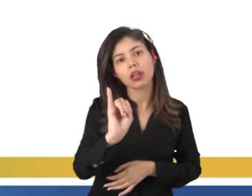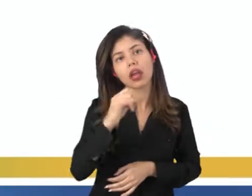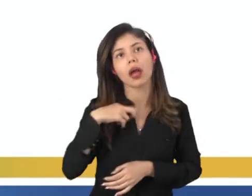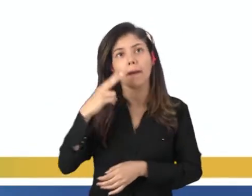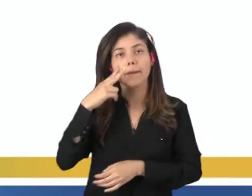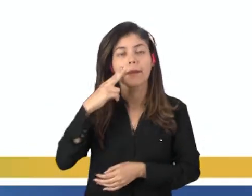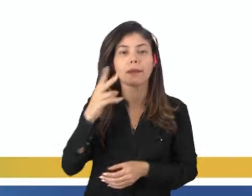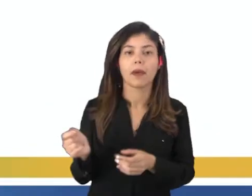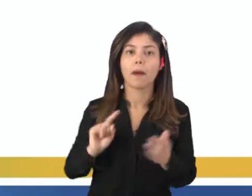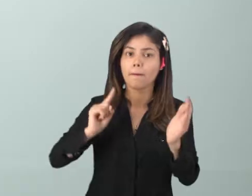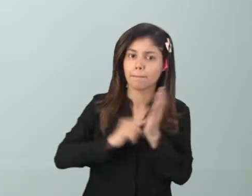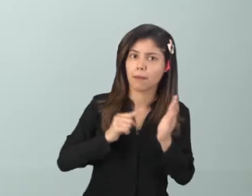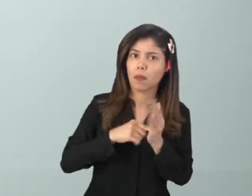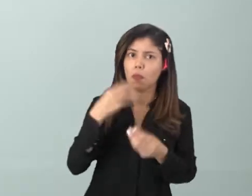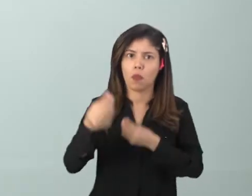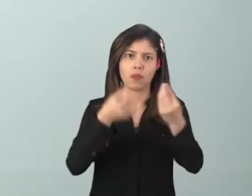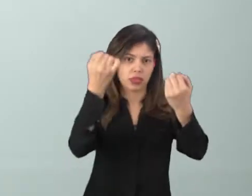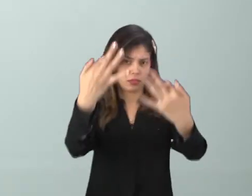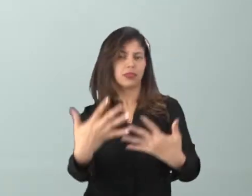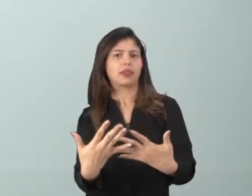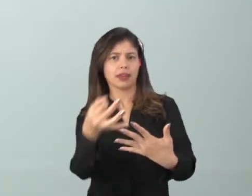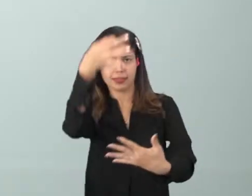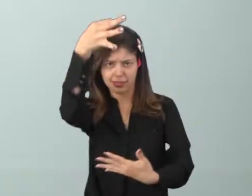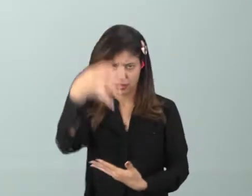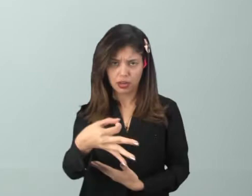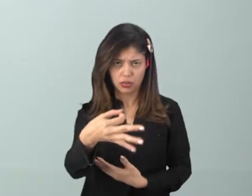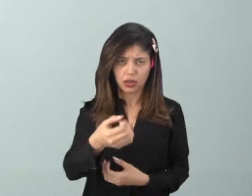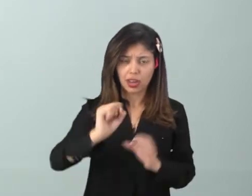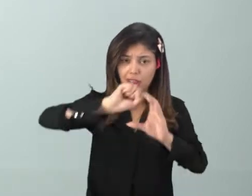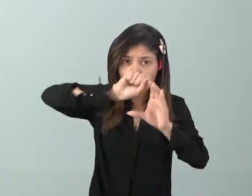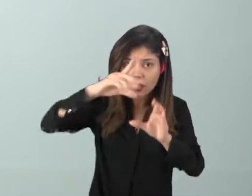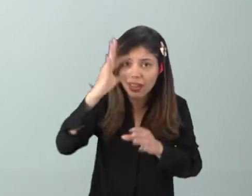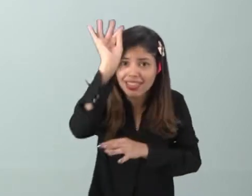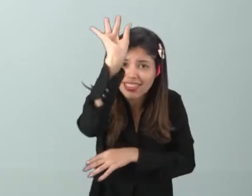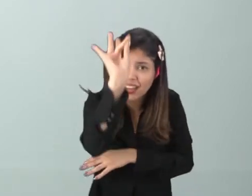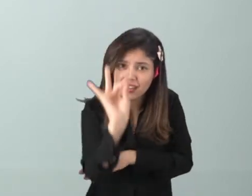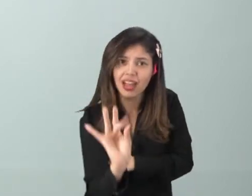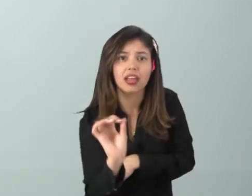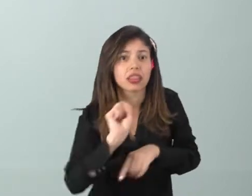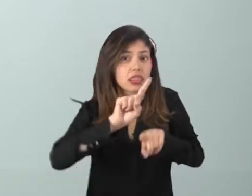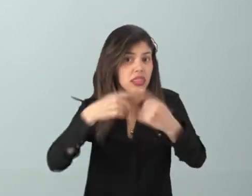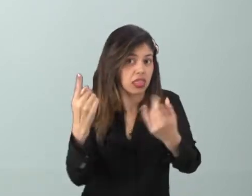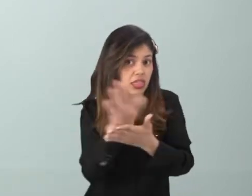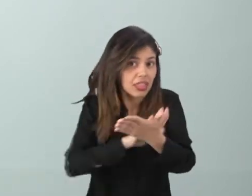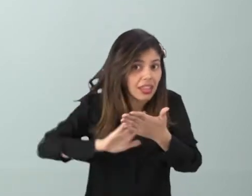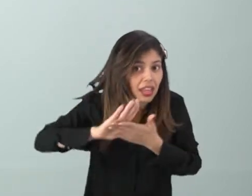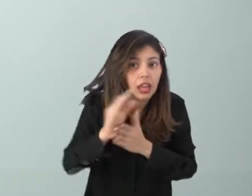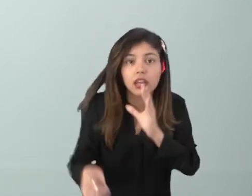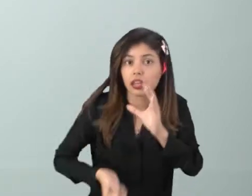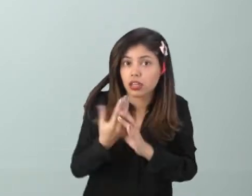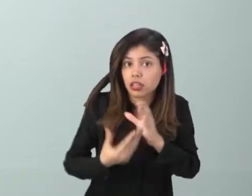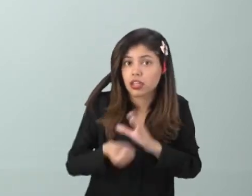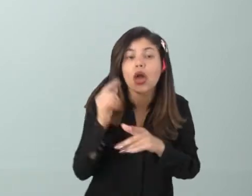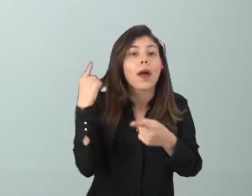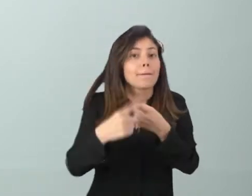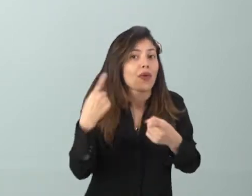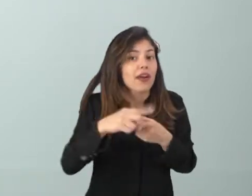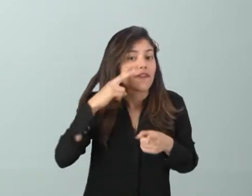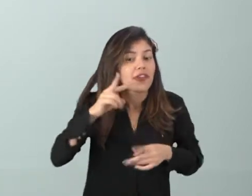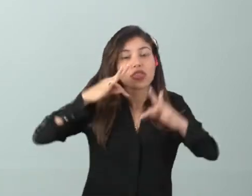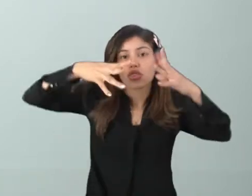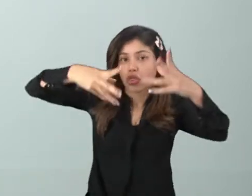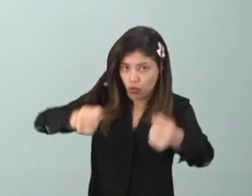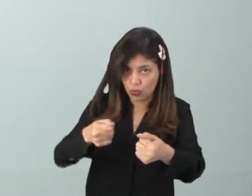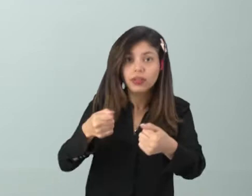esse conceito ao pé da letra, tá? A gente não vai poder classificar nenhuma forma de produção de energia como energia limpa, tá? Porque a gente vai ver